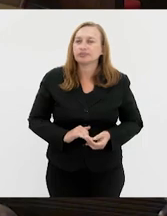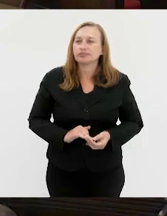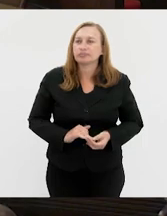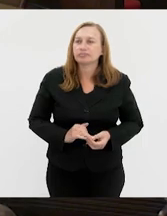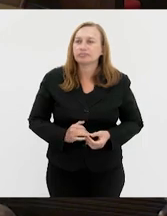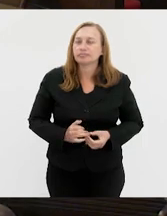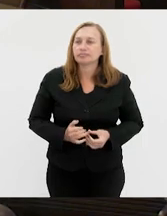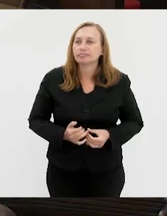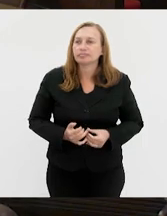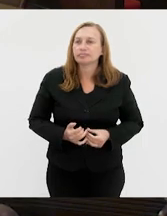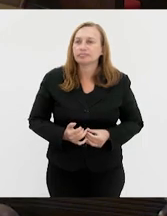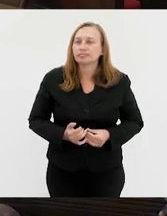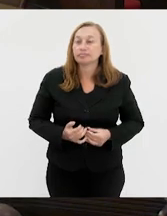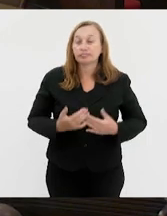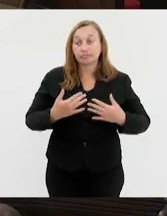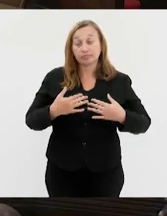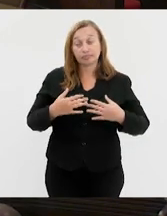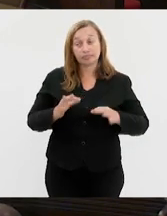Deixar ele se preparar.